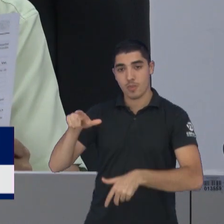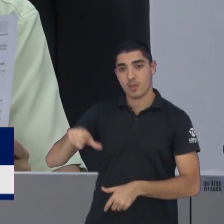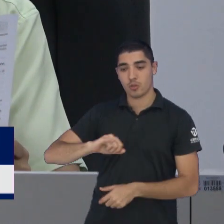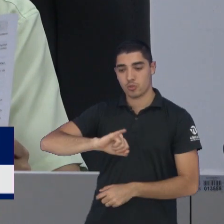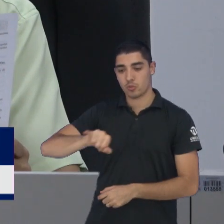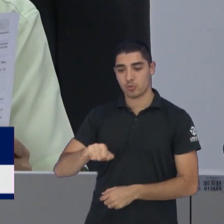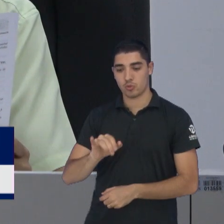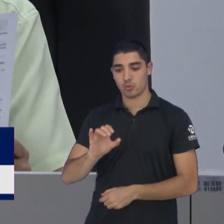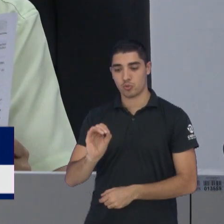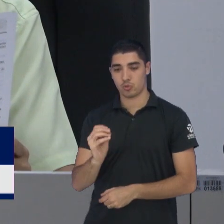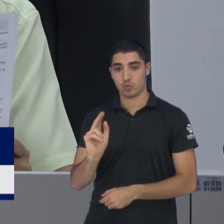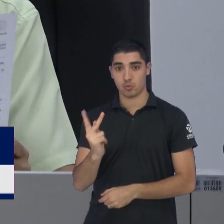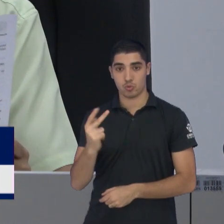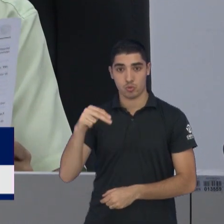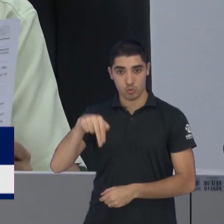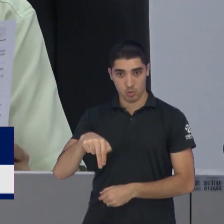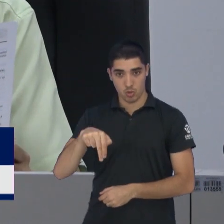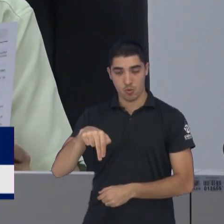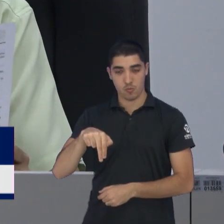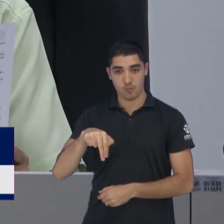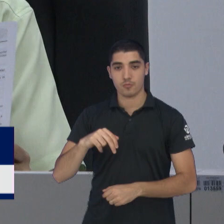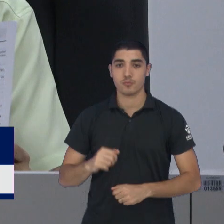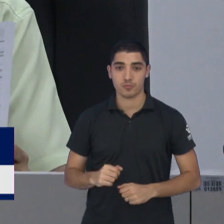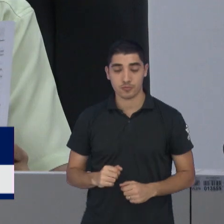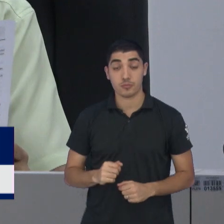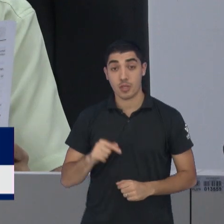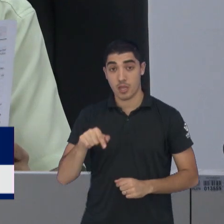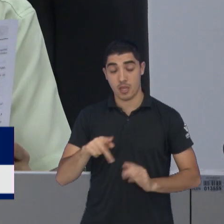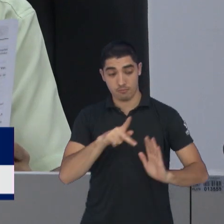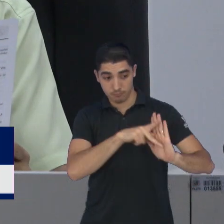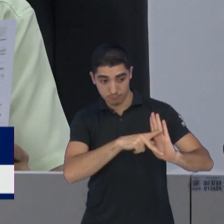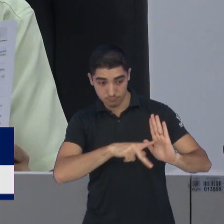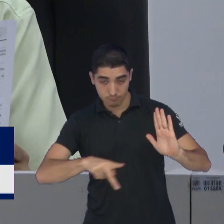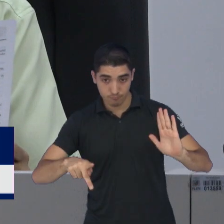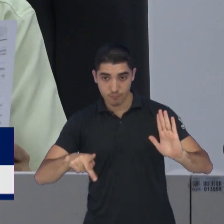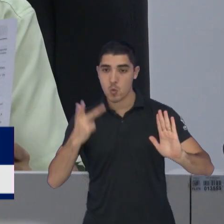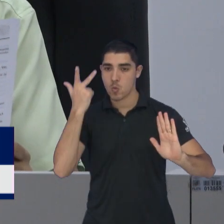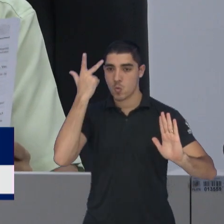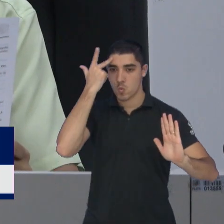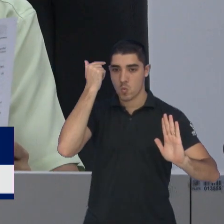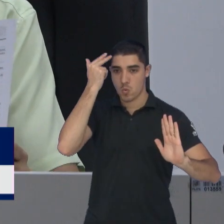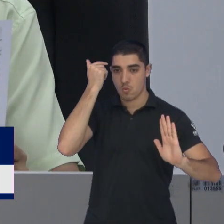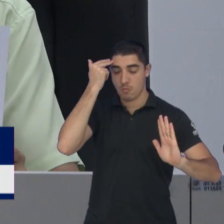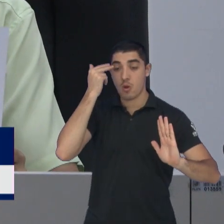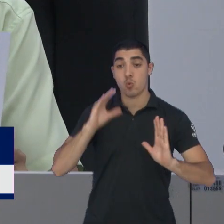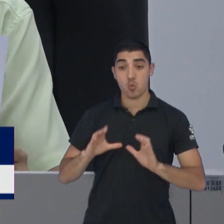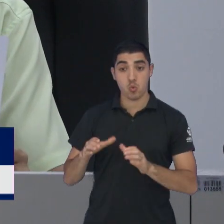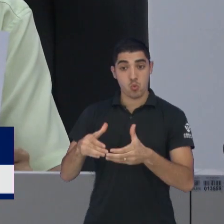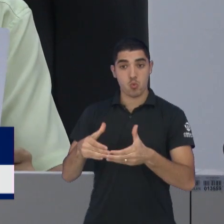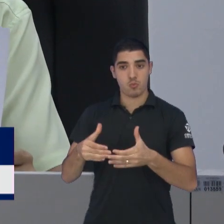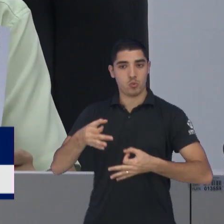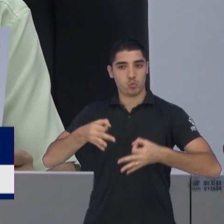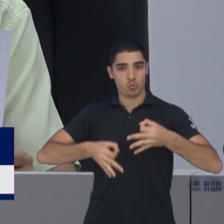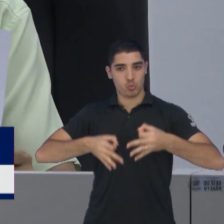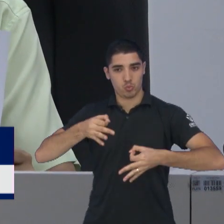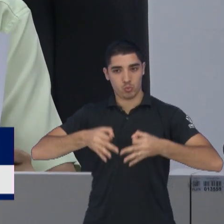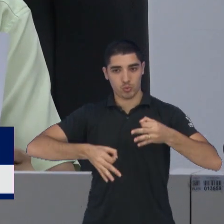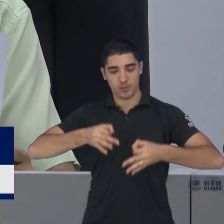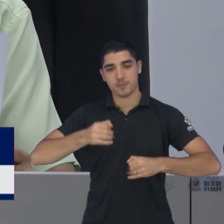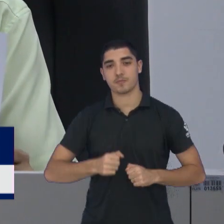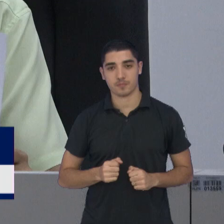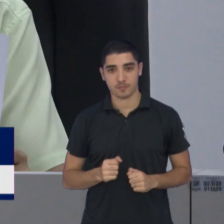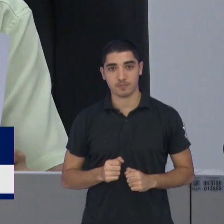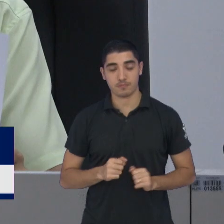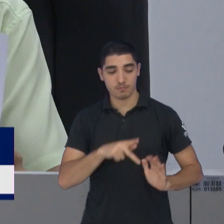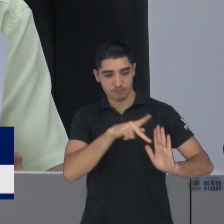Paul Monier Cury. O rito é ordinário, comissão de Justiça.